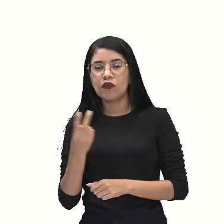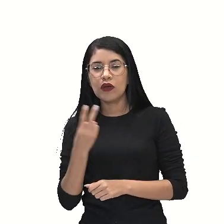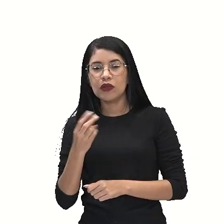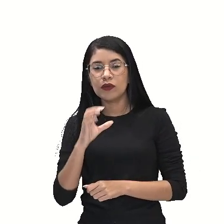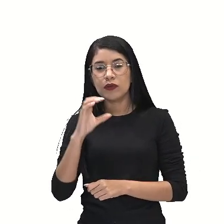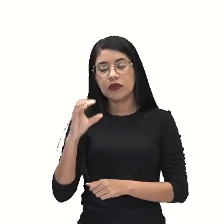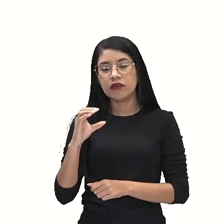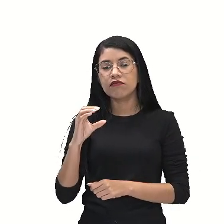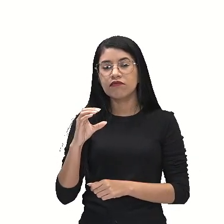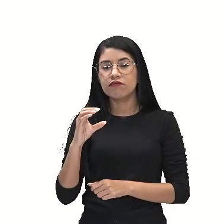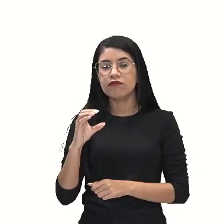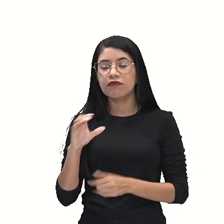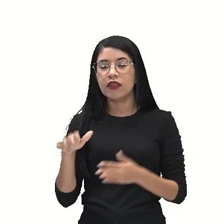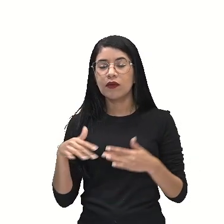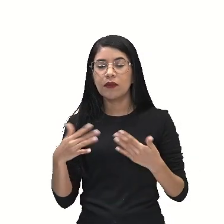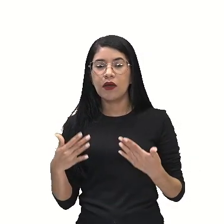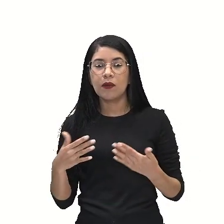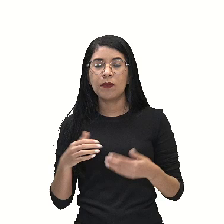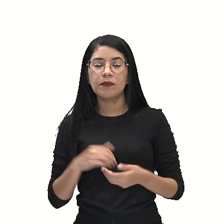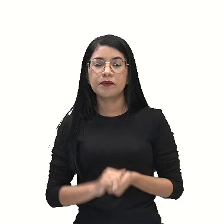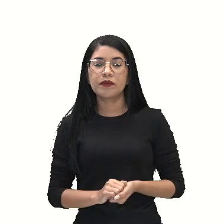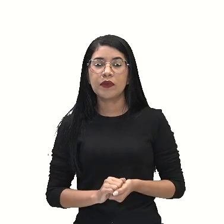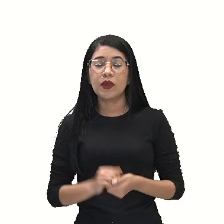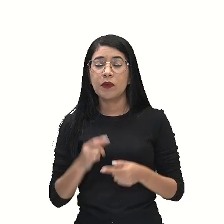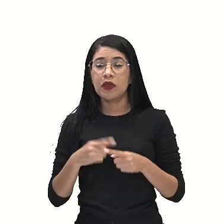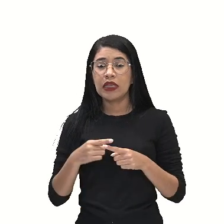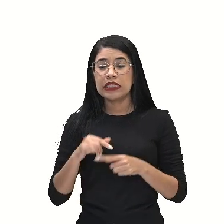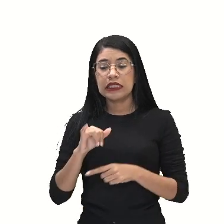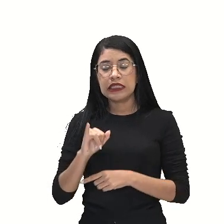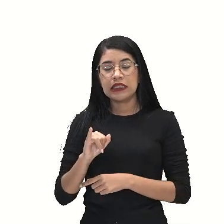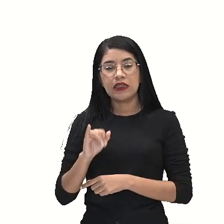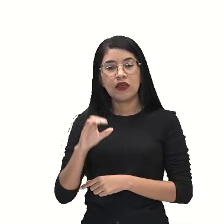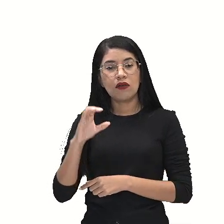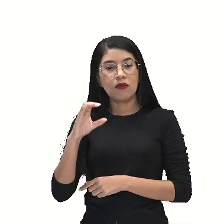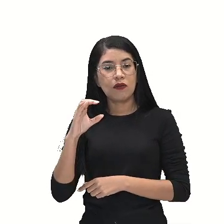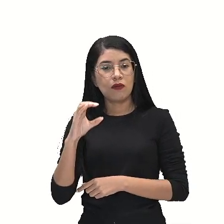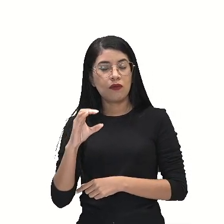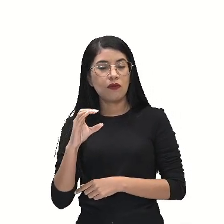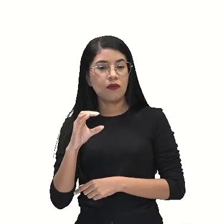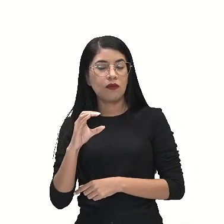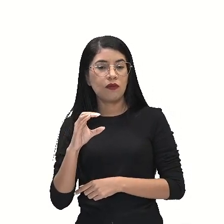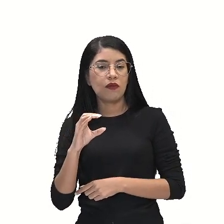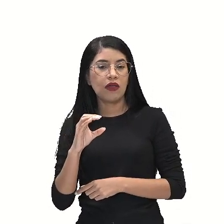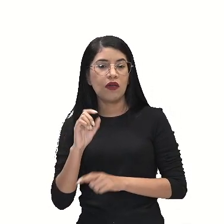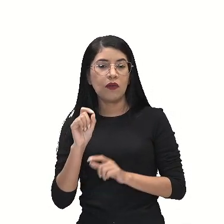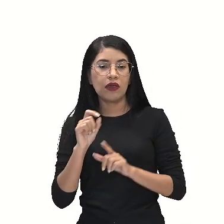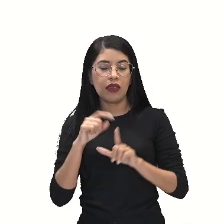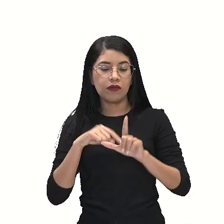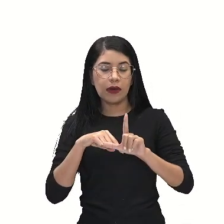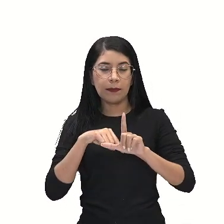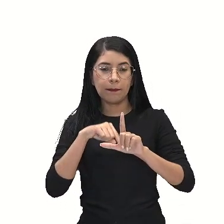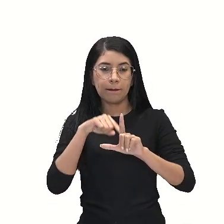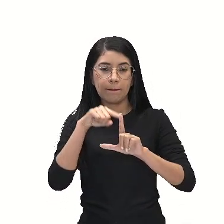C, né? Se o C é aonde corta